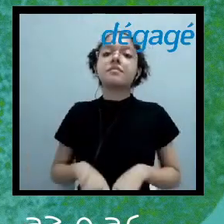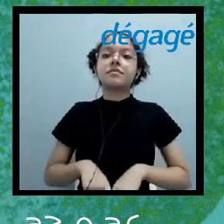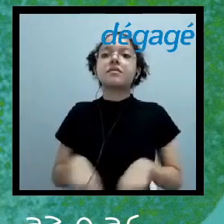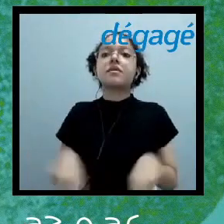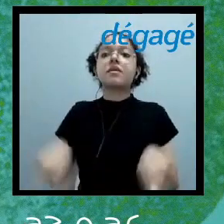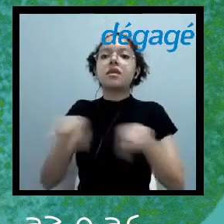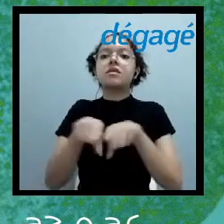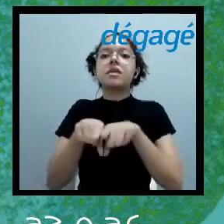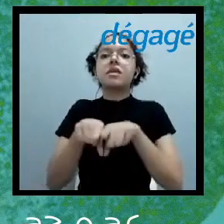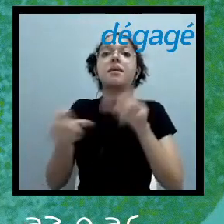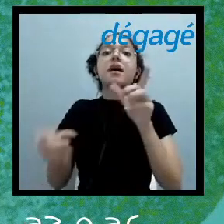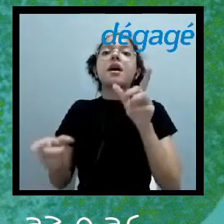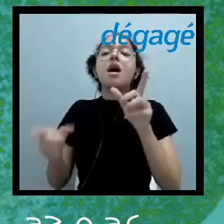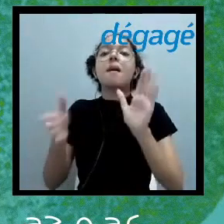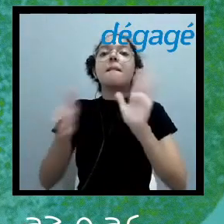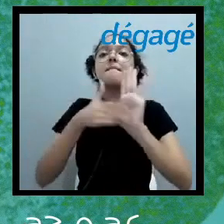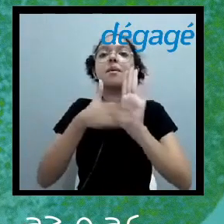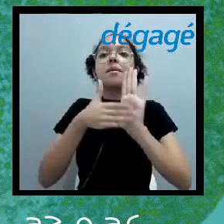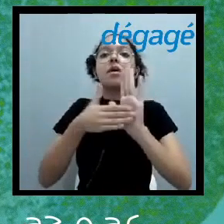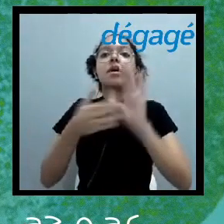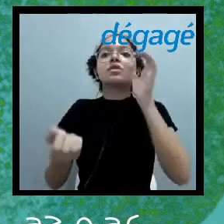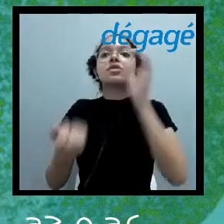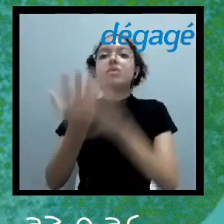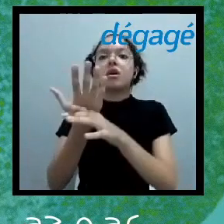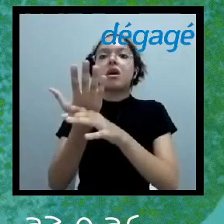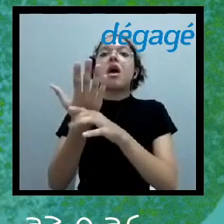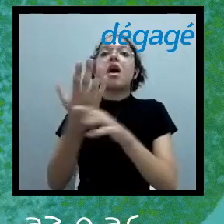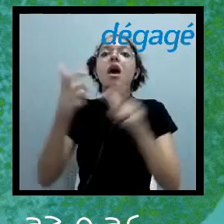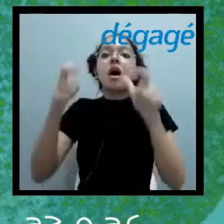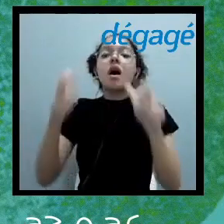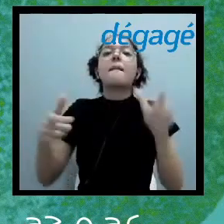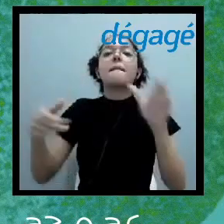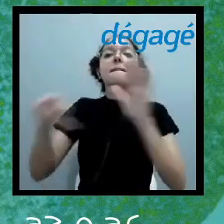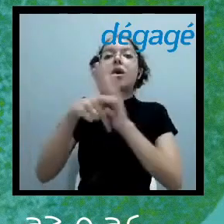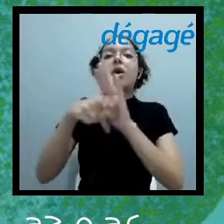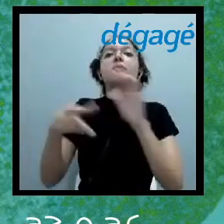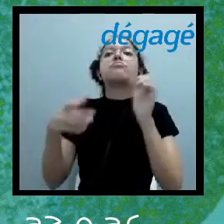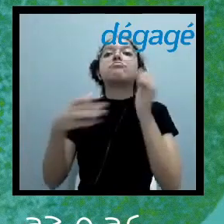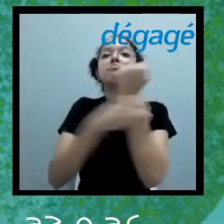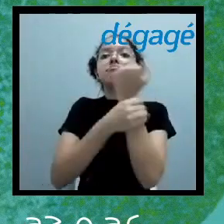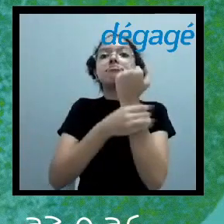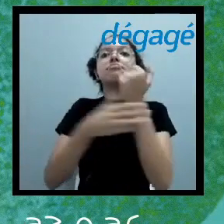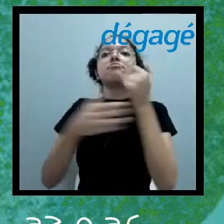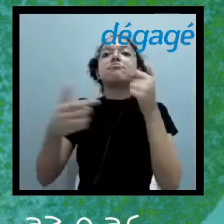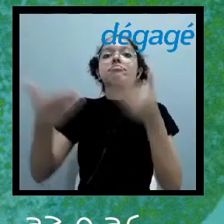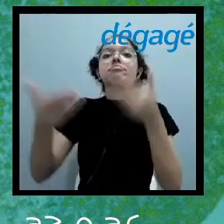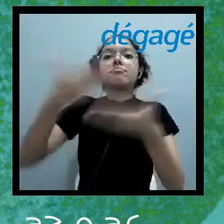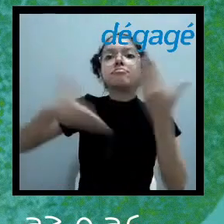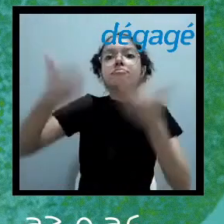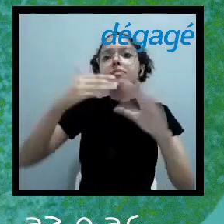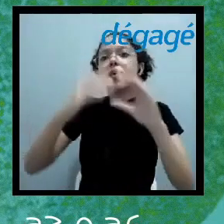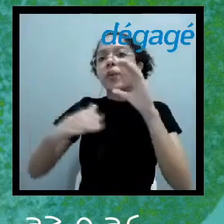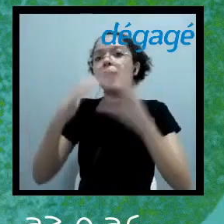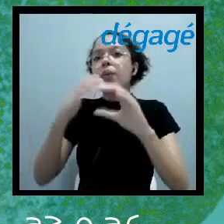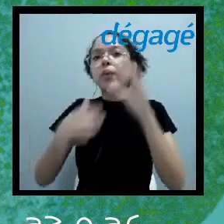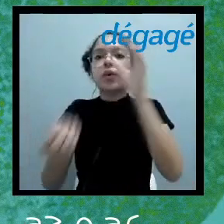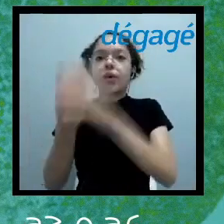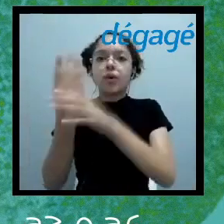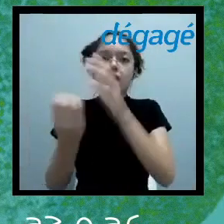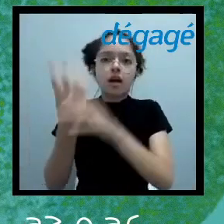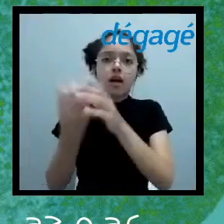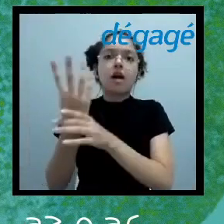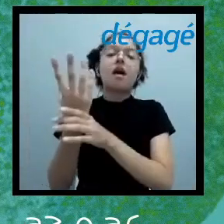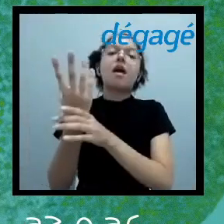espaço em que está todo mundo seguro, tranquilo para agir, fruir, produzir, enfim, sem medo